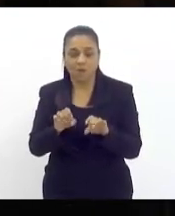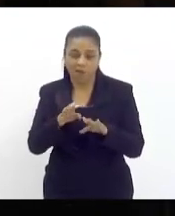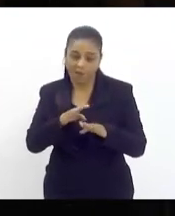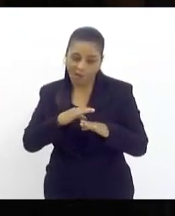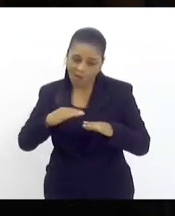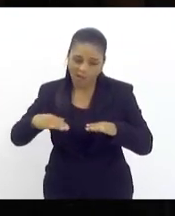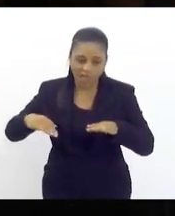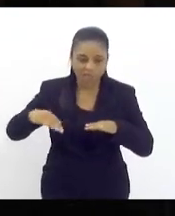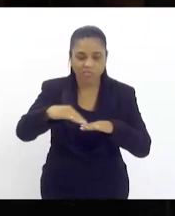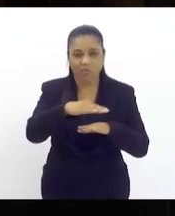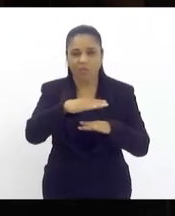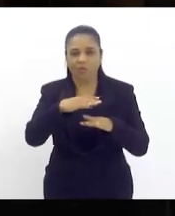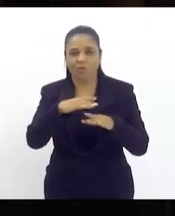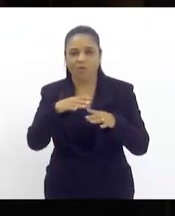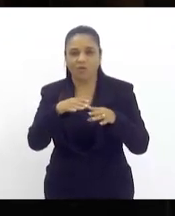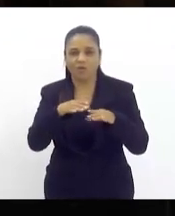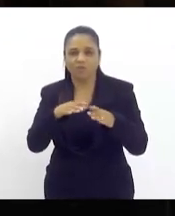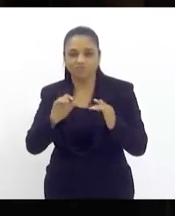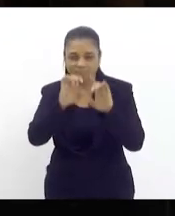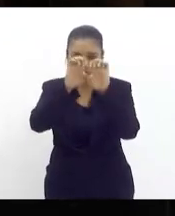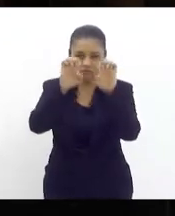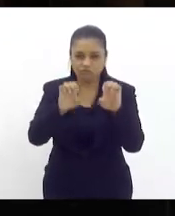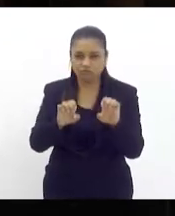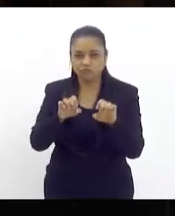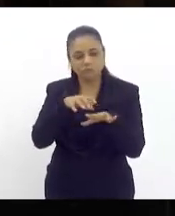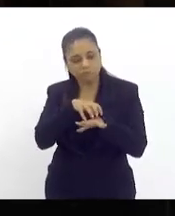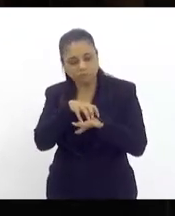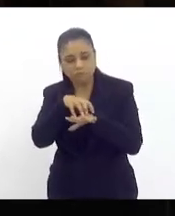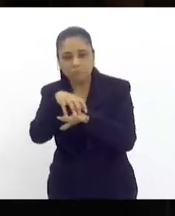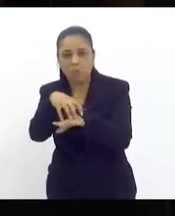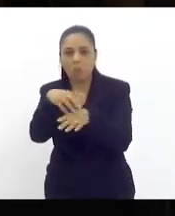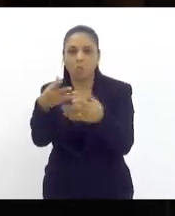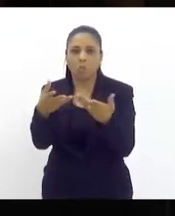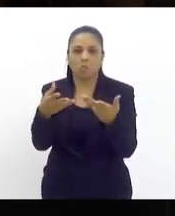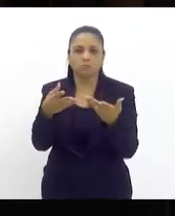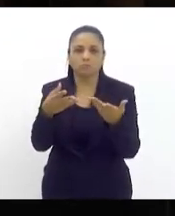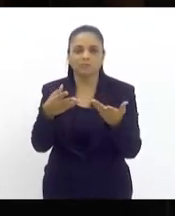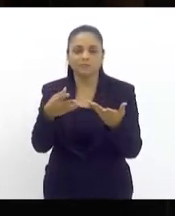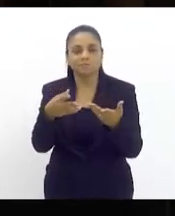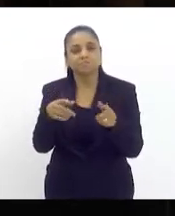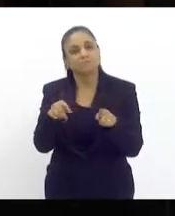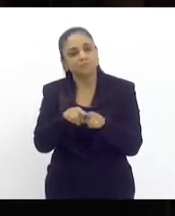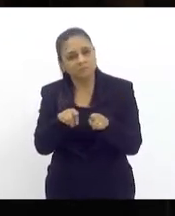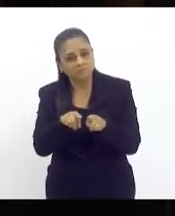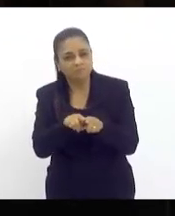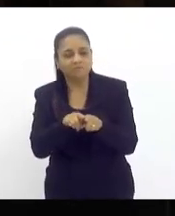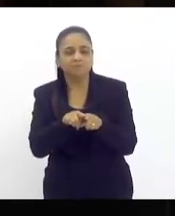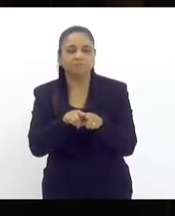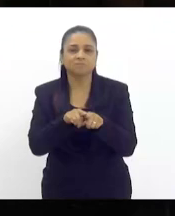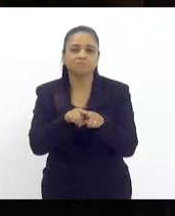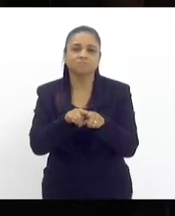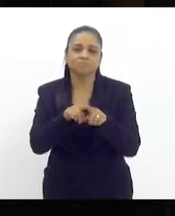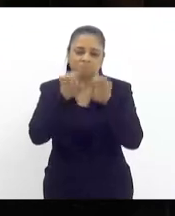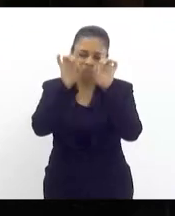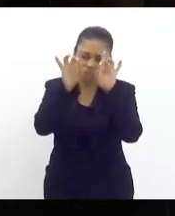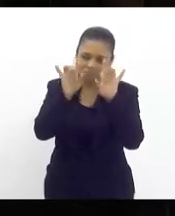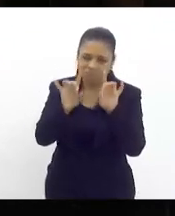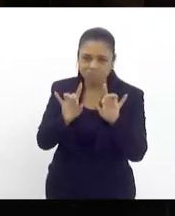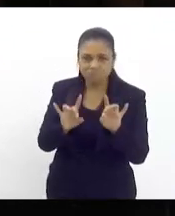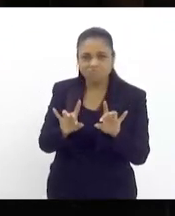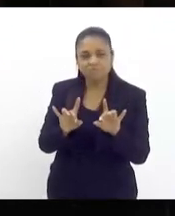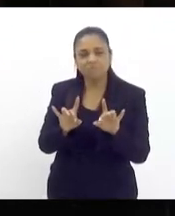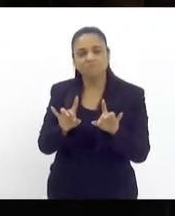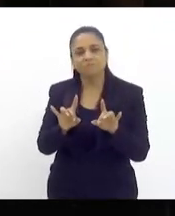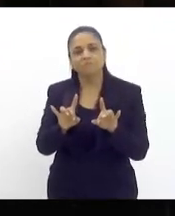desse terreno como é infraestrutura de transporte mas também que atenda a especificidade para que